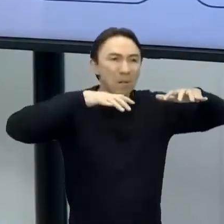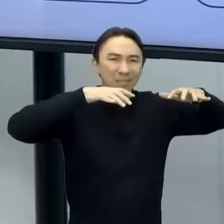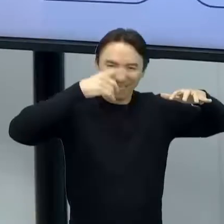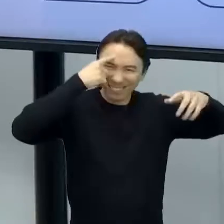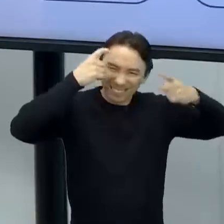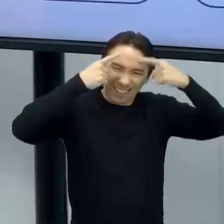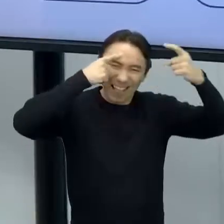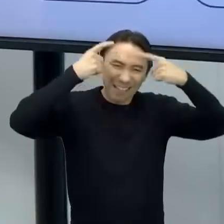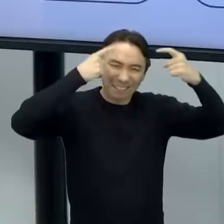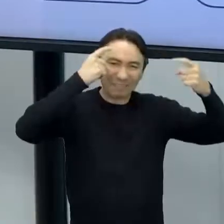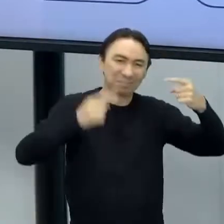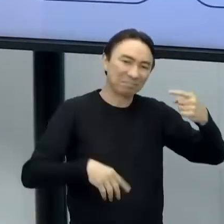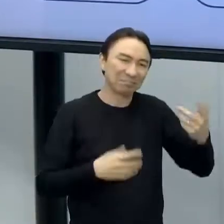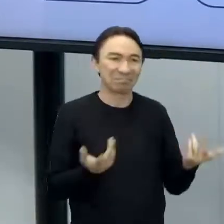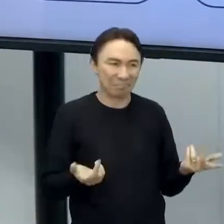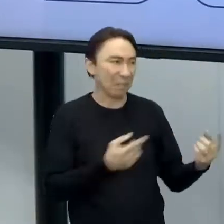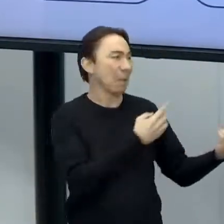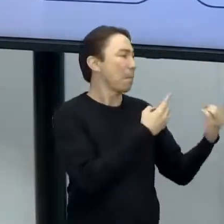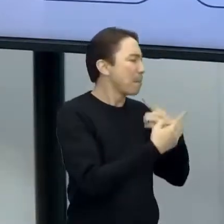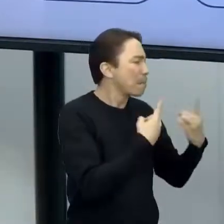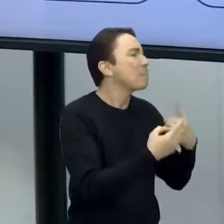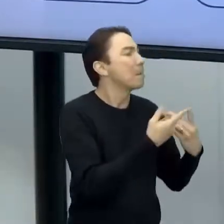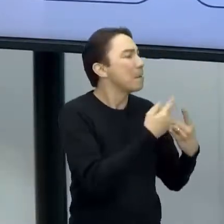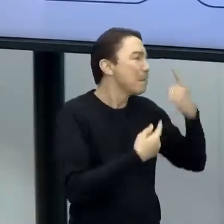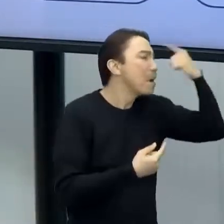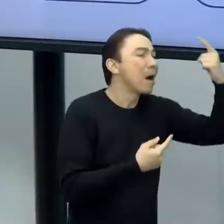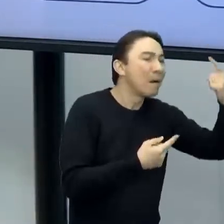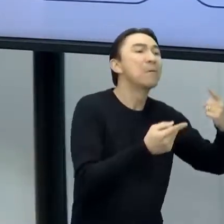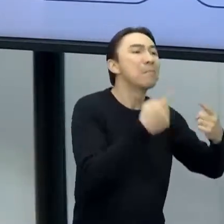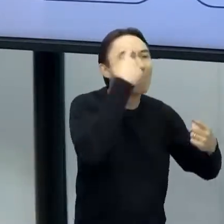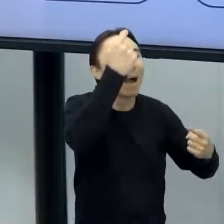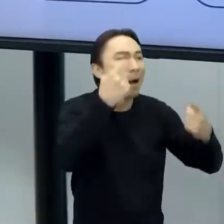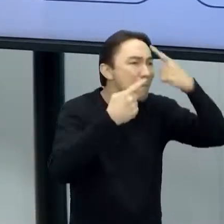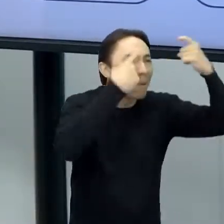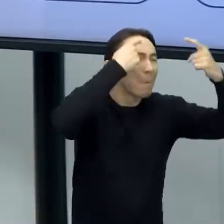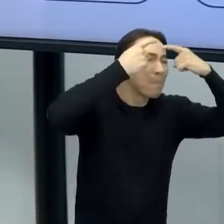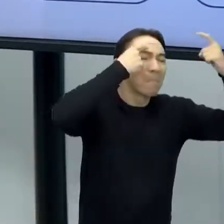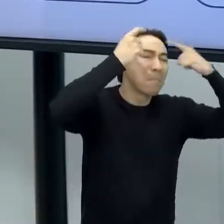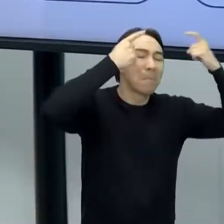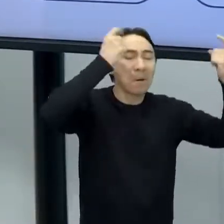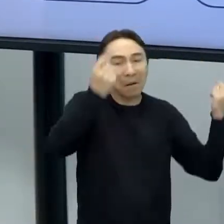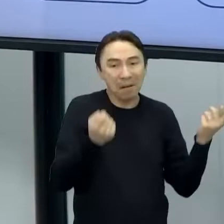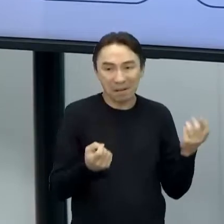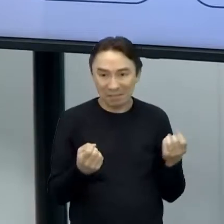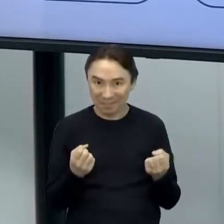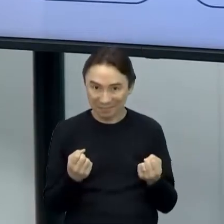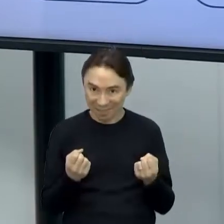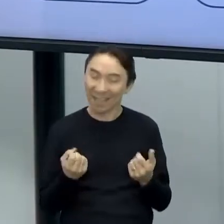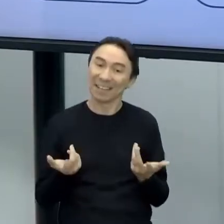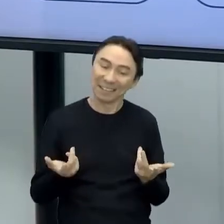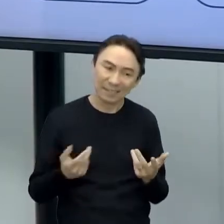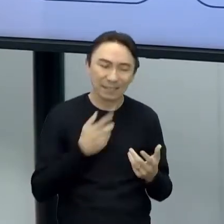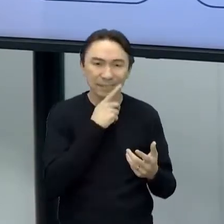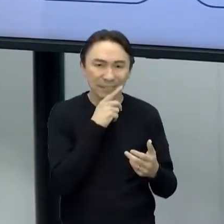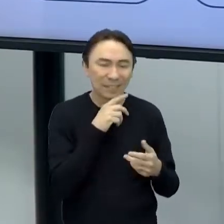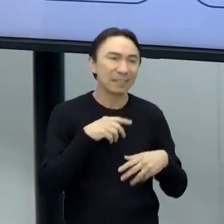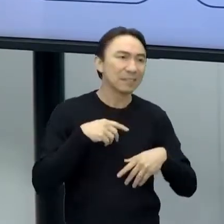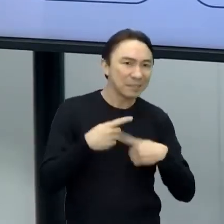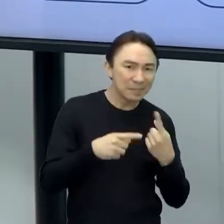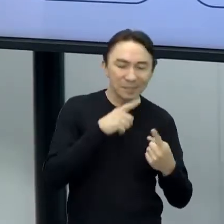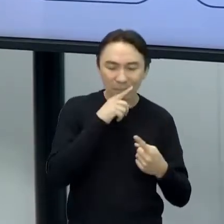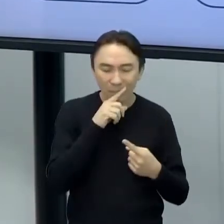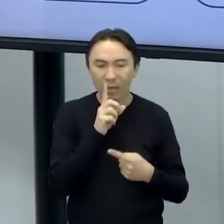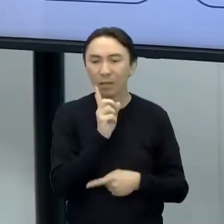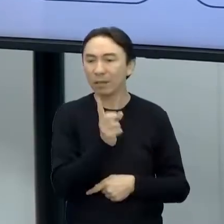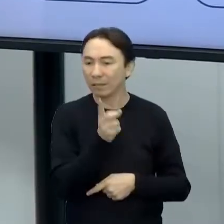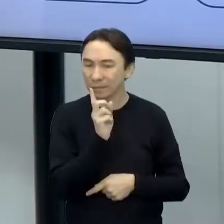ou de debates. Né, vamos falar, a gente pode colocar as duas coisas, para que aí comece a dar